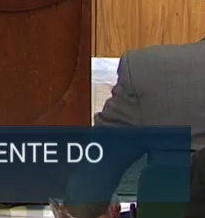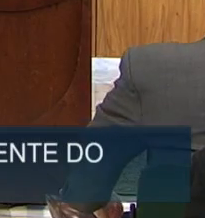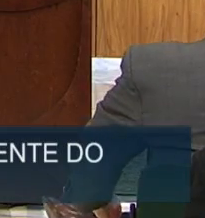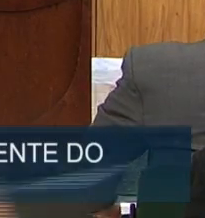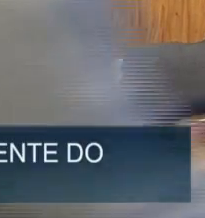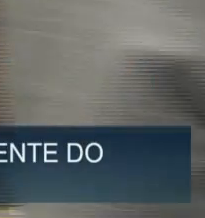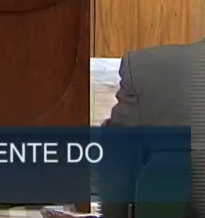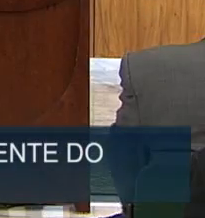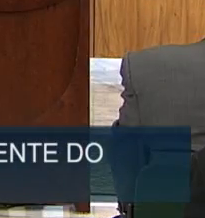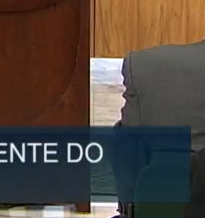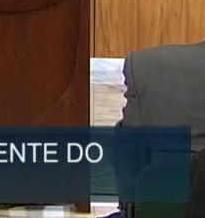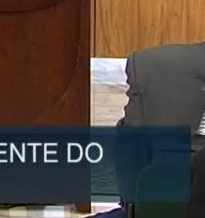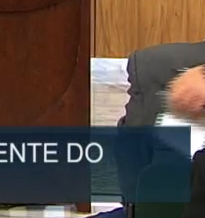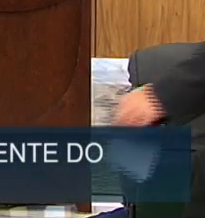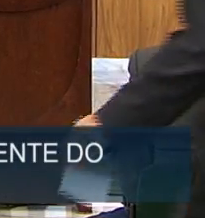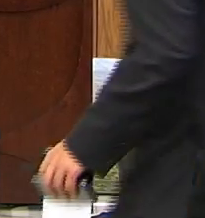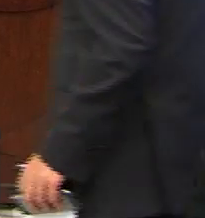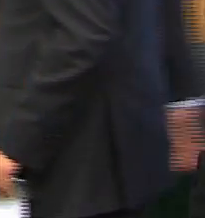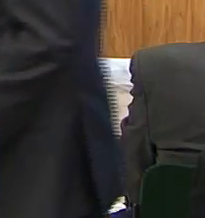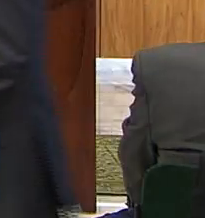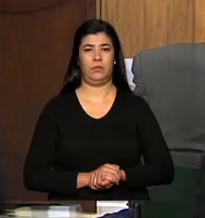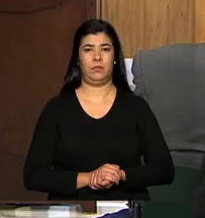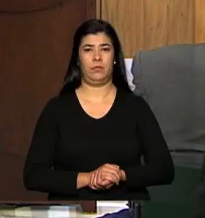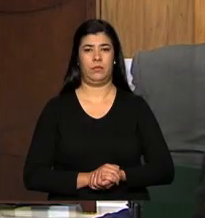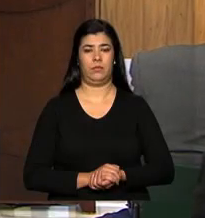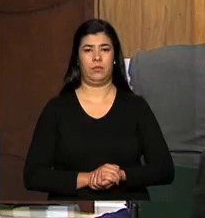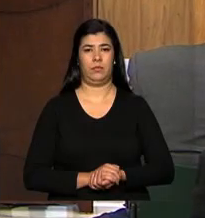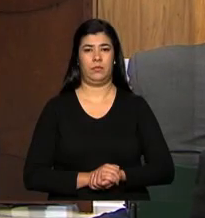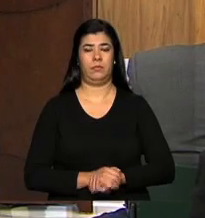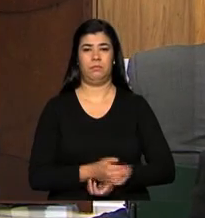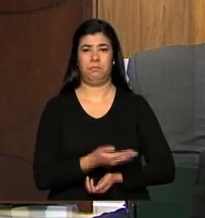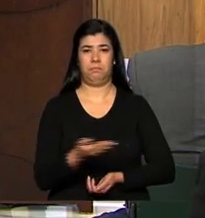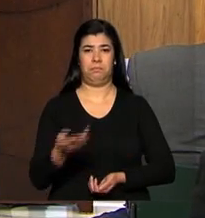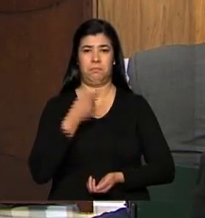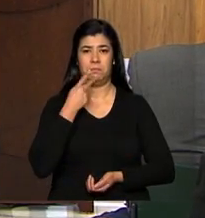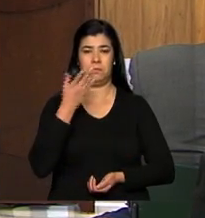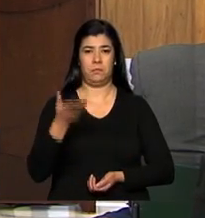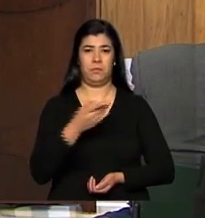Com a palavra, a presidenta da República Federativa do Brasil, Dilma Rousseff.